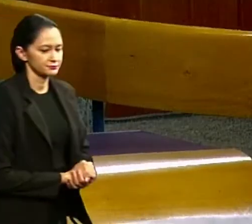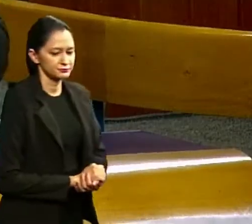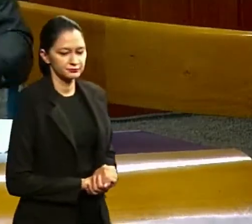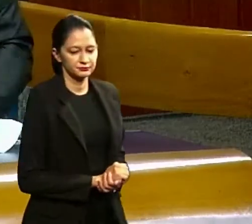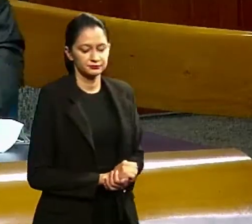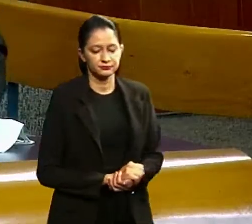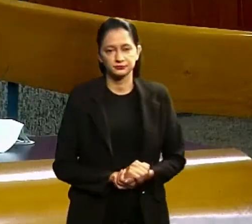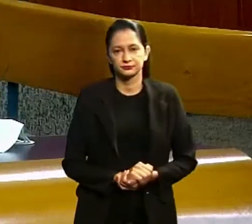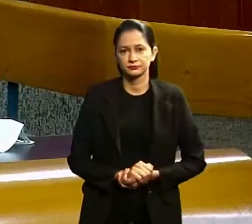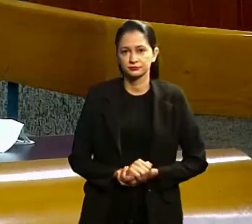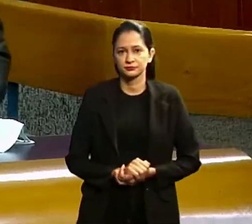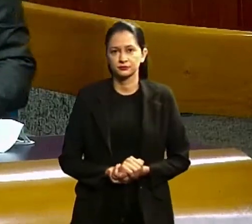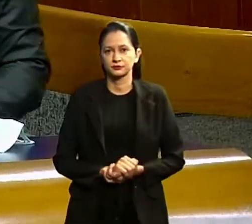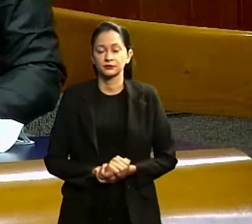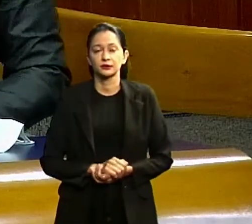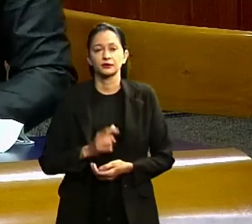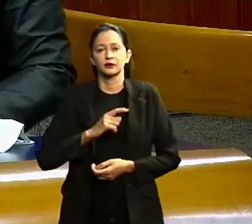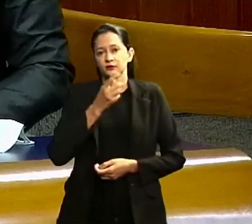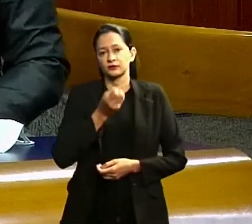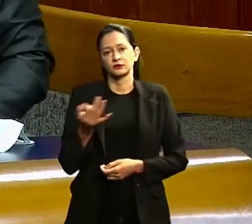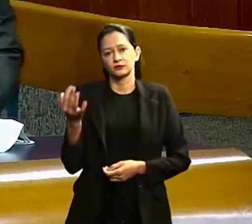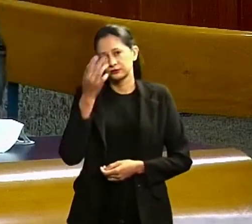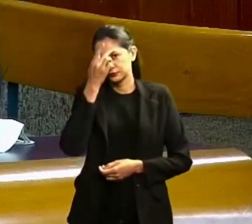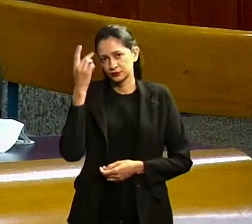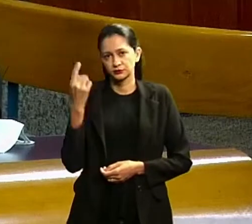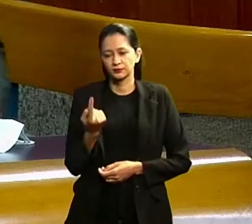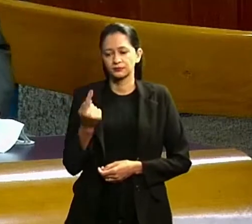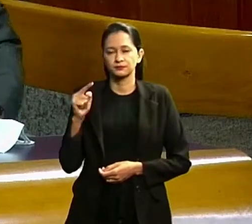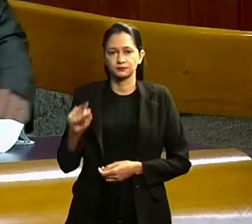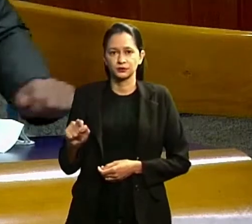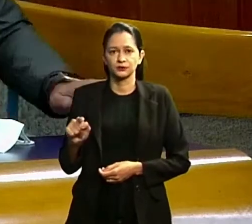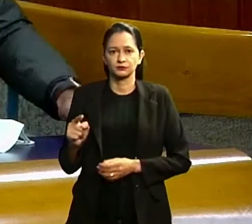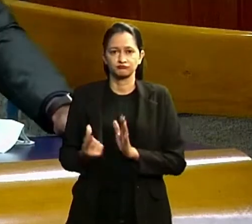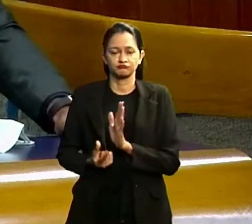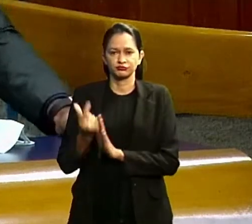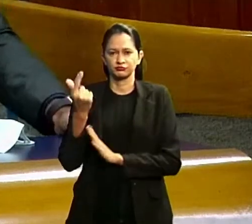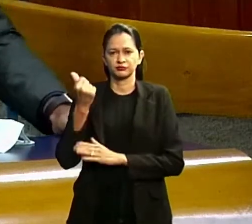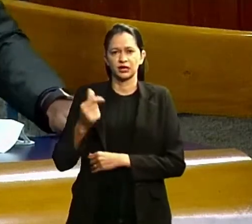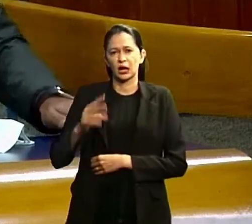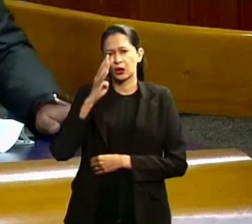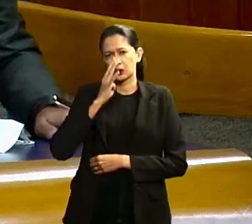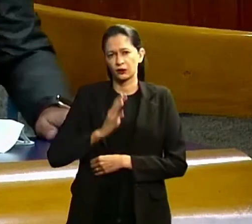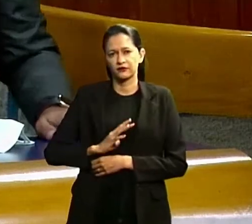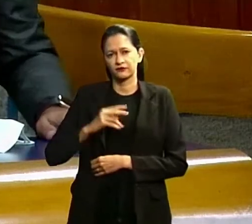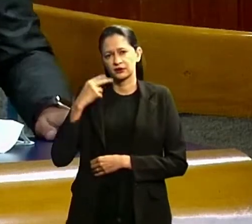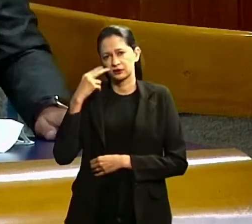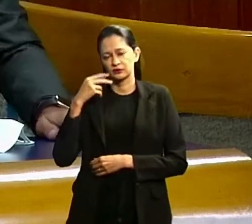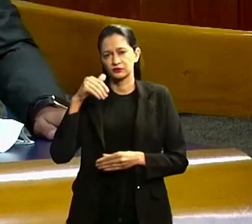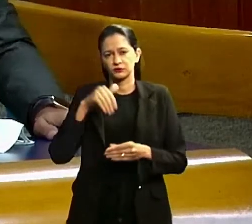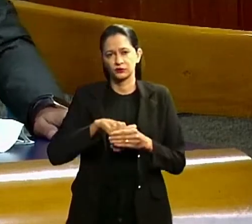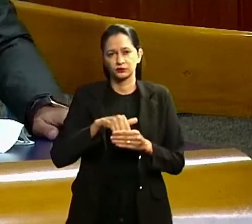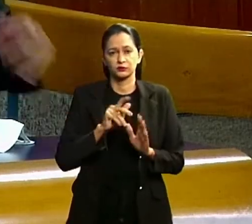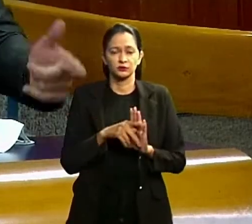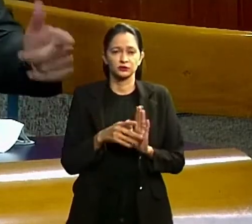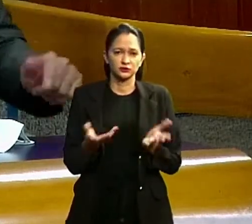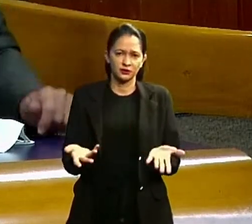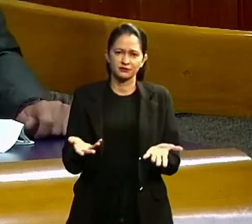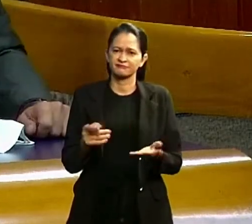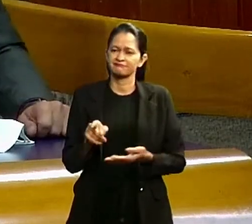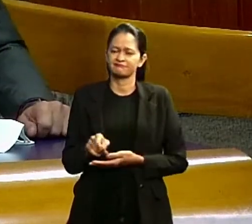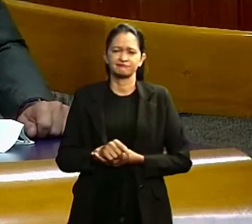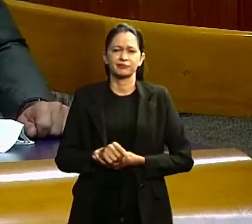45%, o cara que teve 1000% de aumento, e vocês põem na conta do vereador, que votou nesse novo tributário,